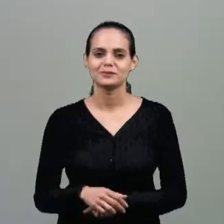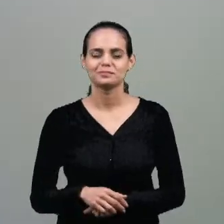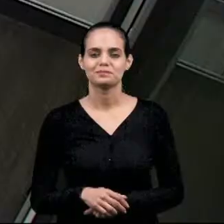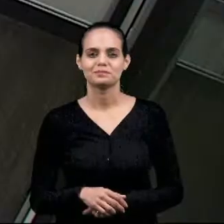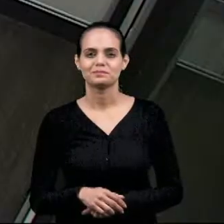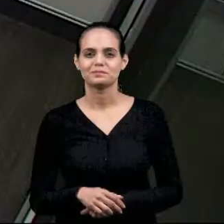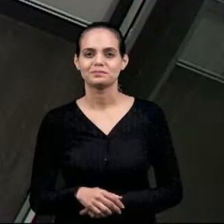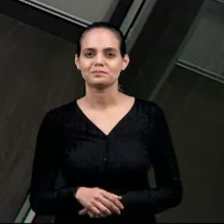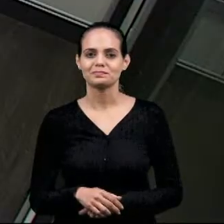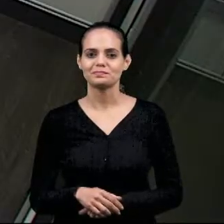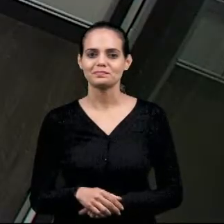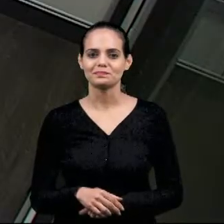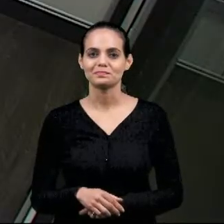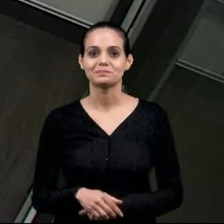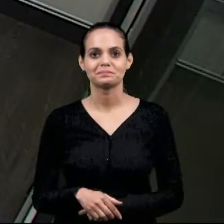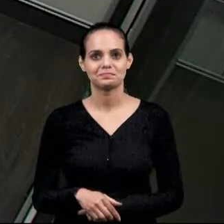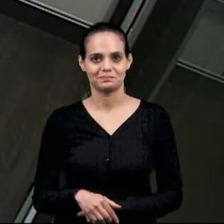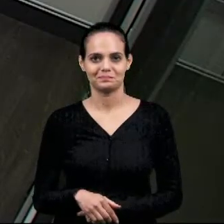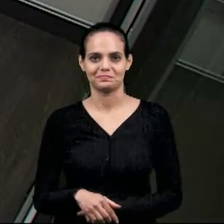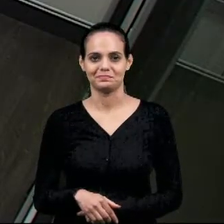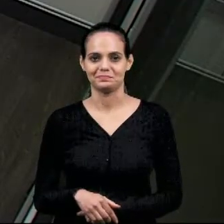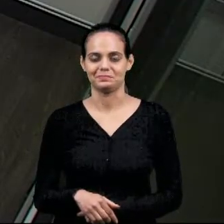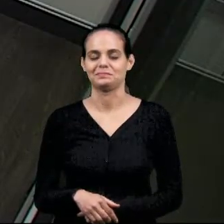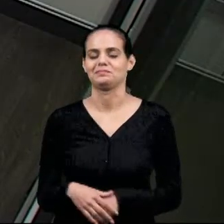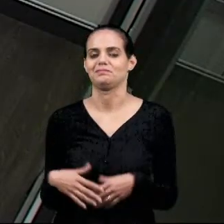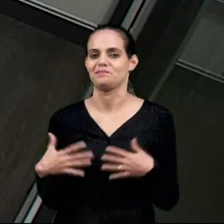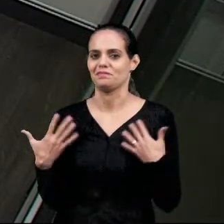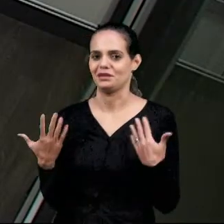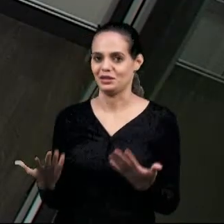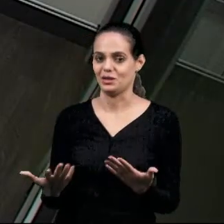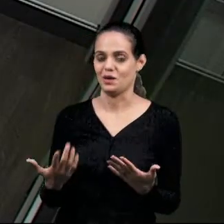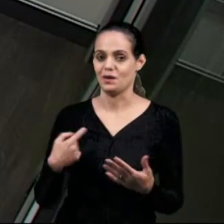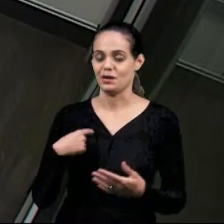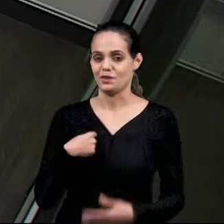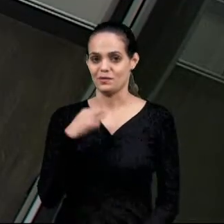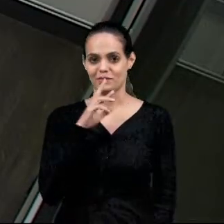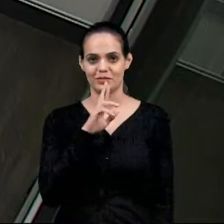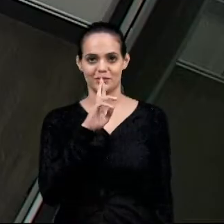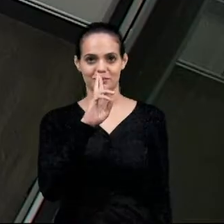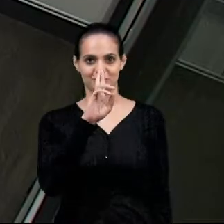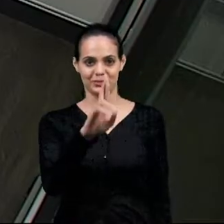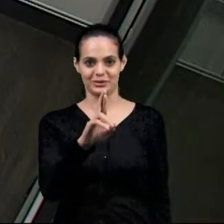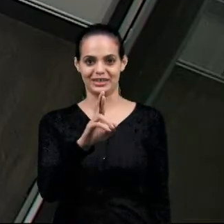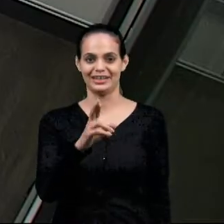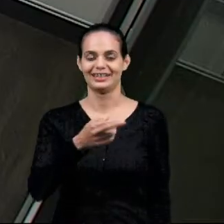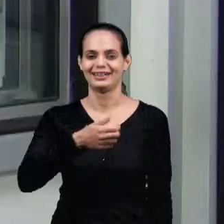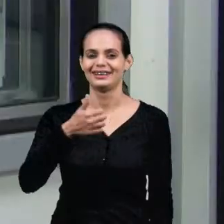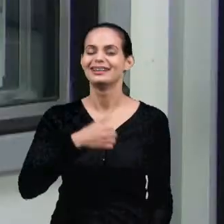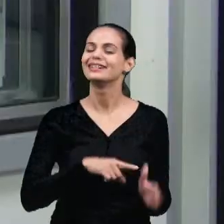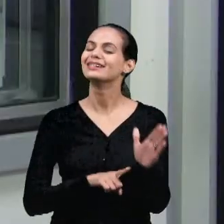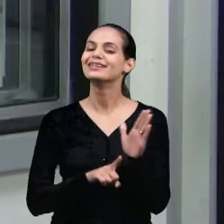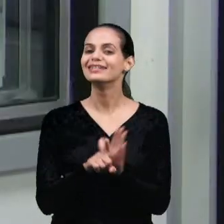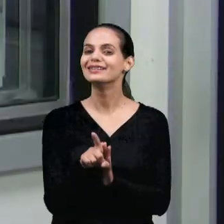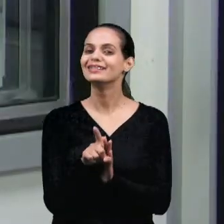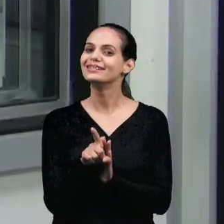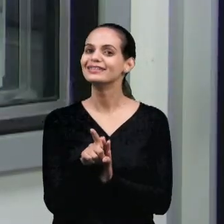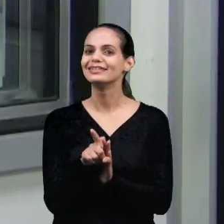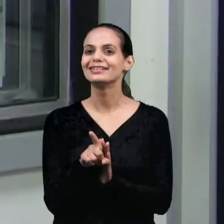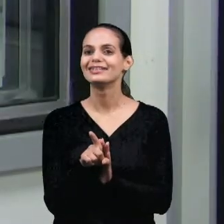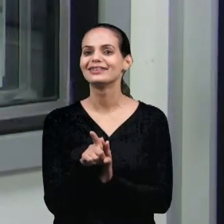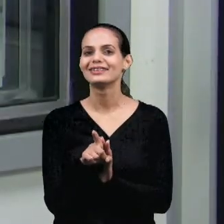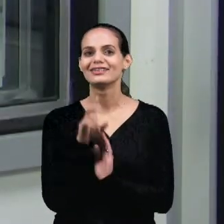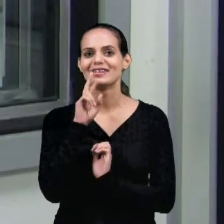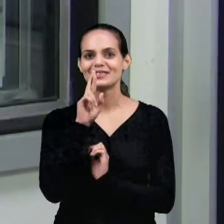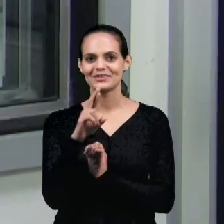Praia 4. Bom, primeiro eu vou responder a pergunta, não vou fugir dela não, que me foi feita, do tempo